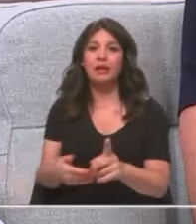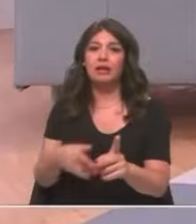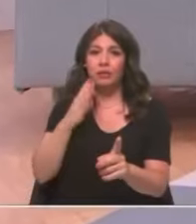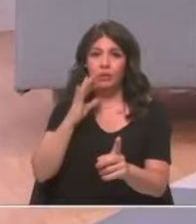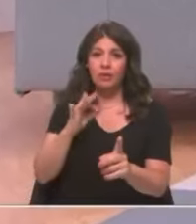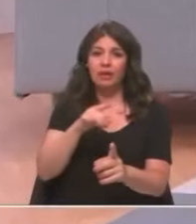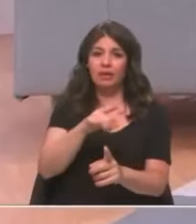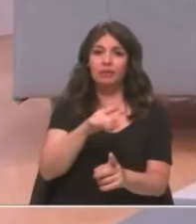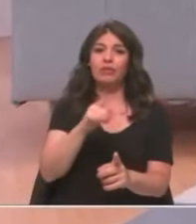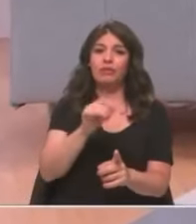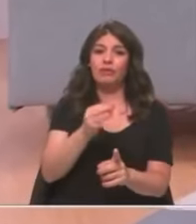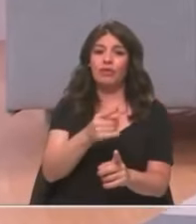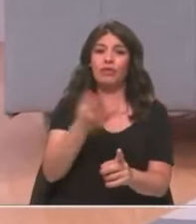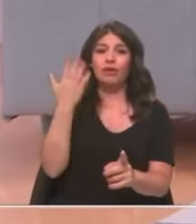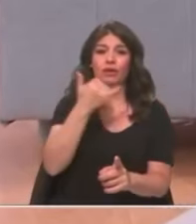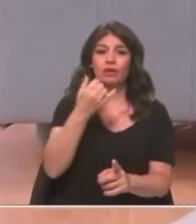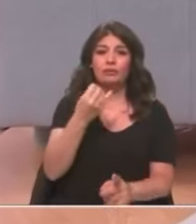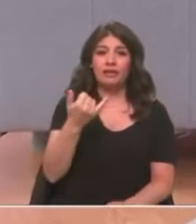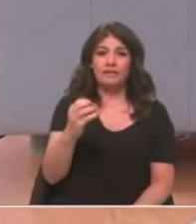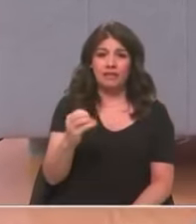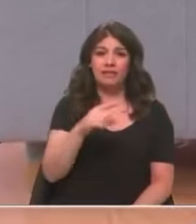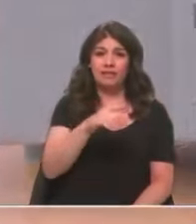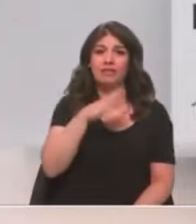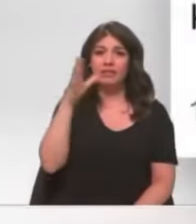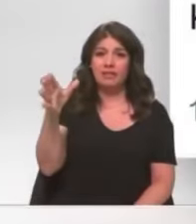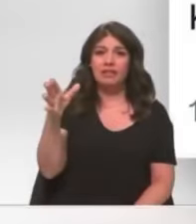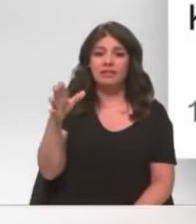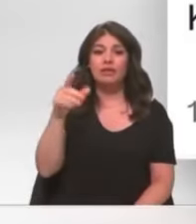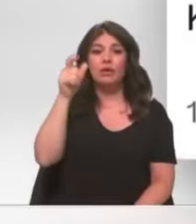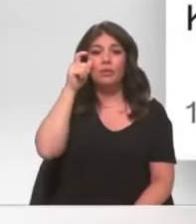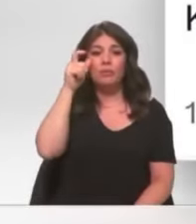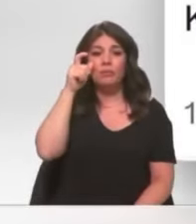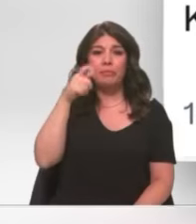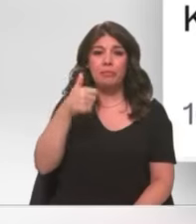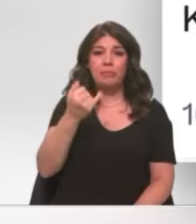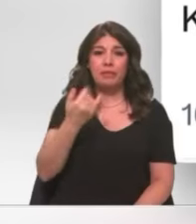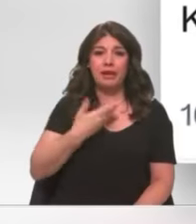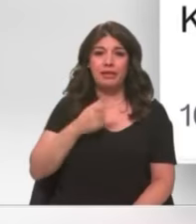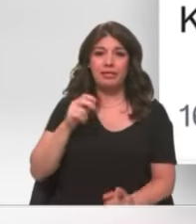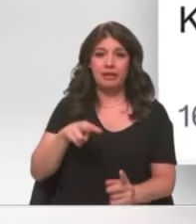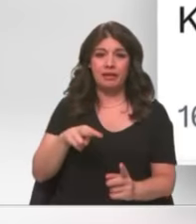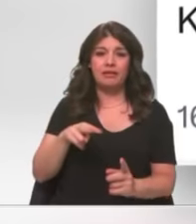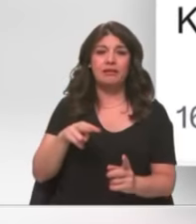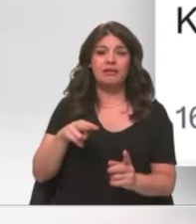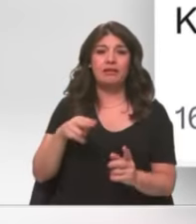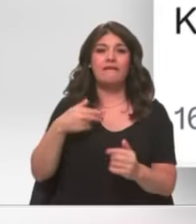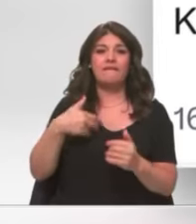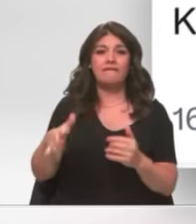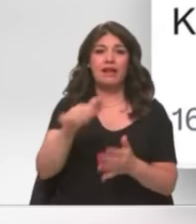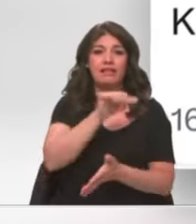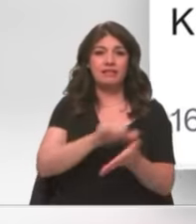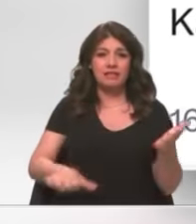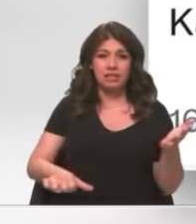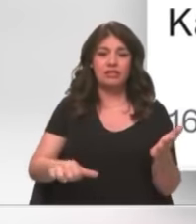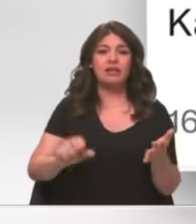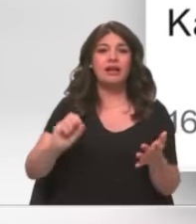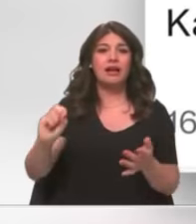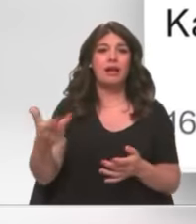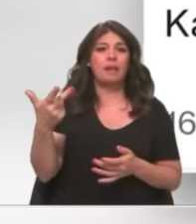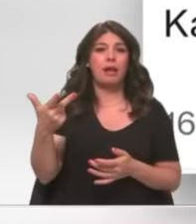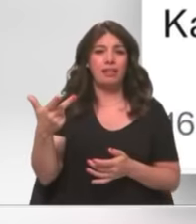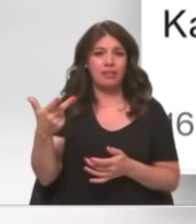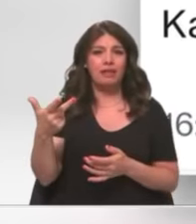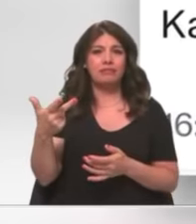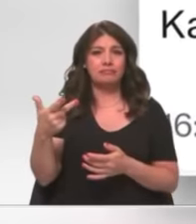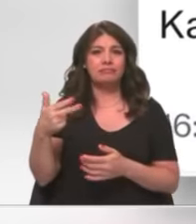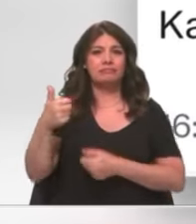em 2020, ah, sim, disse aqui que o Joe Biden iria desistir e que a Kamala assumiria, sim, então... Sim, sim. Eu, em 2020,